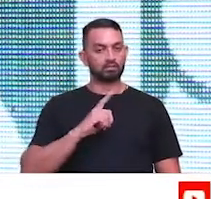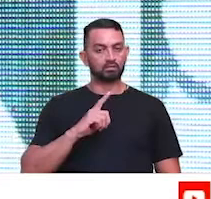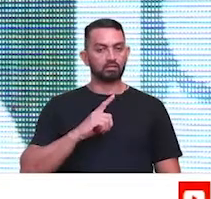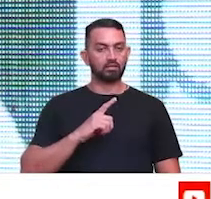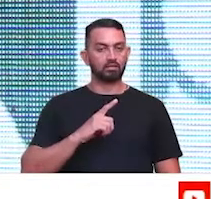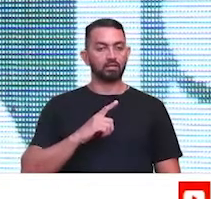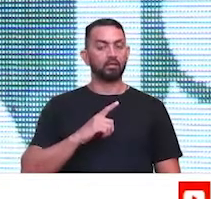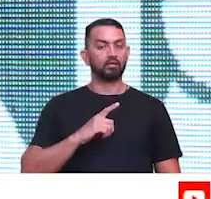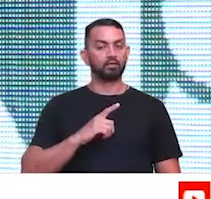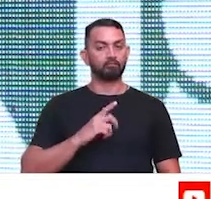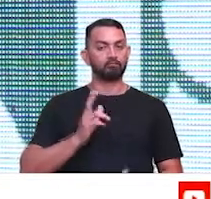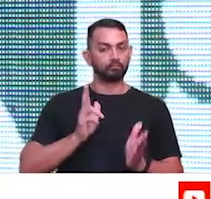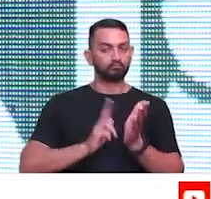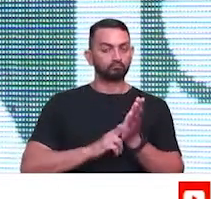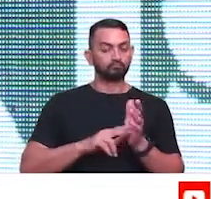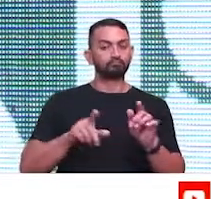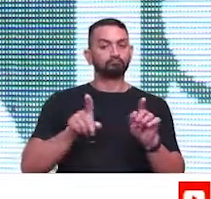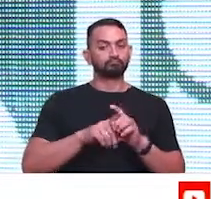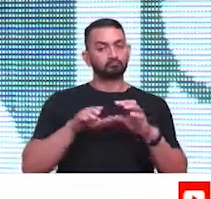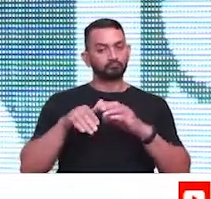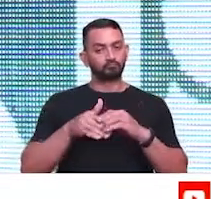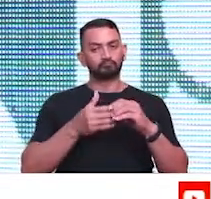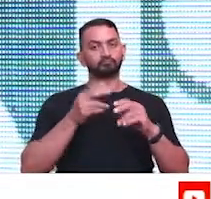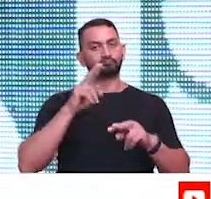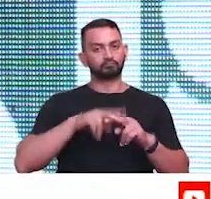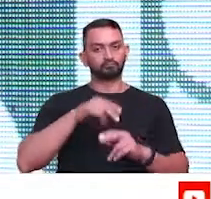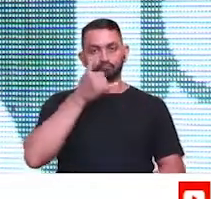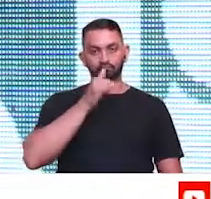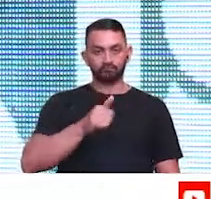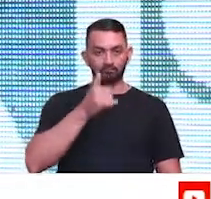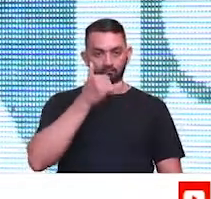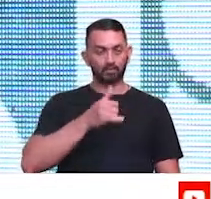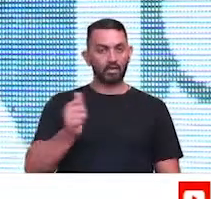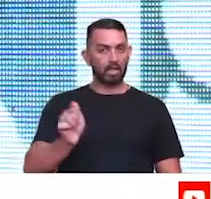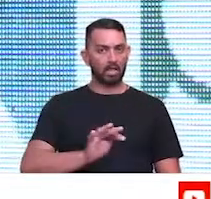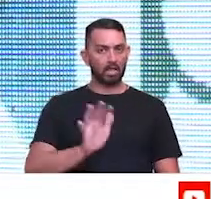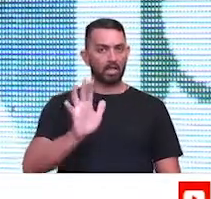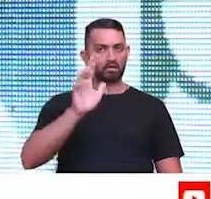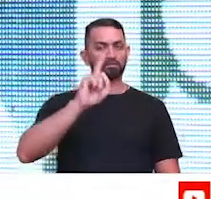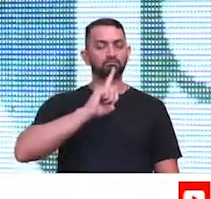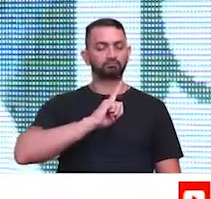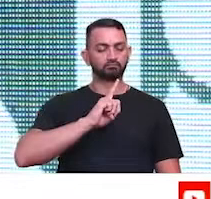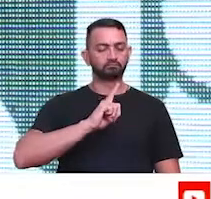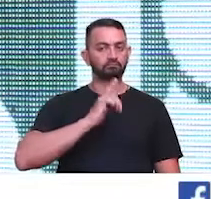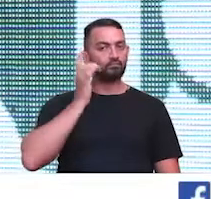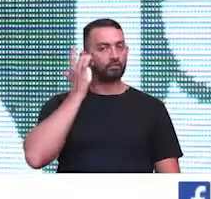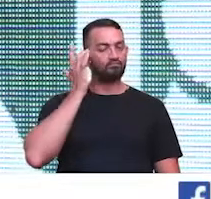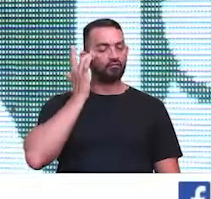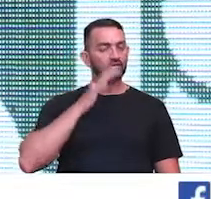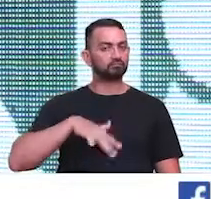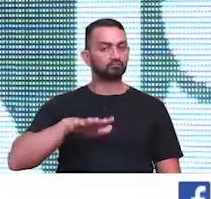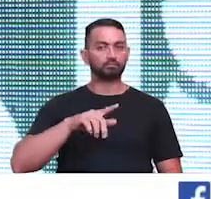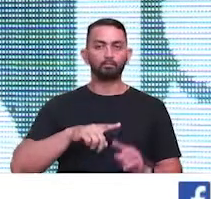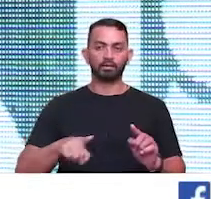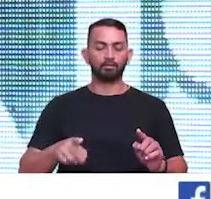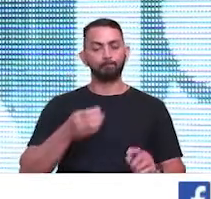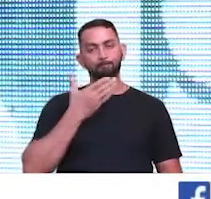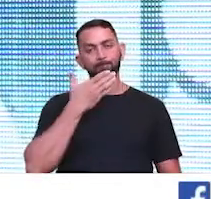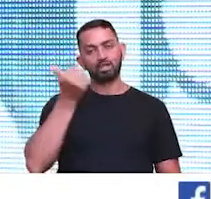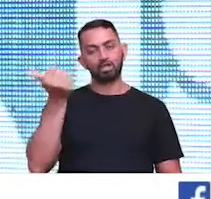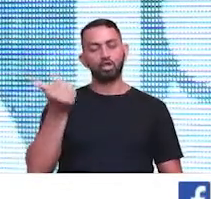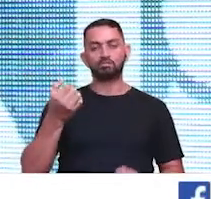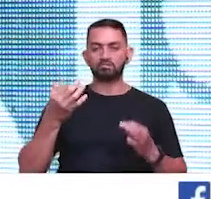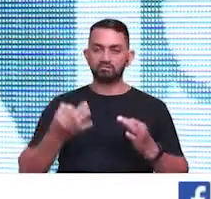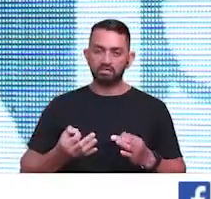além de você ter que pagar uma multa quem sabe parar atrás das grades a gente sabe que energia elétrica tá cada dia mais cara não tá fácil para ninguém